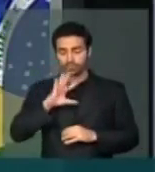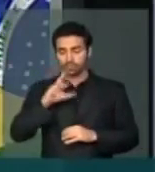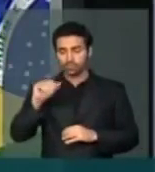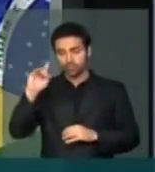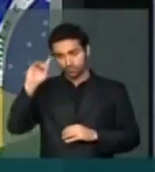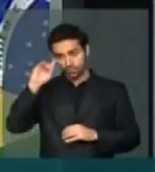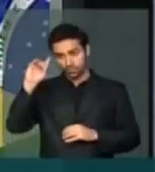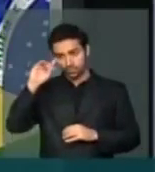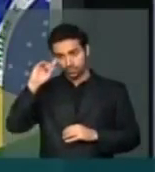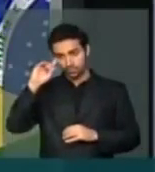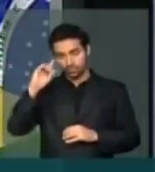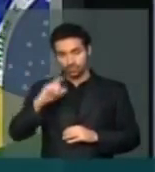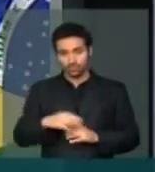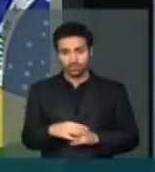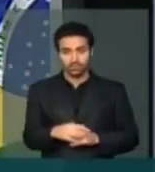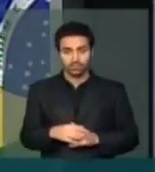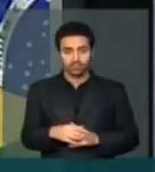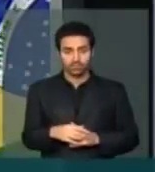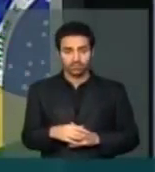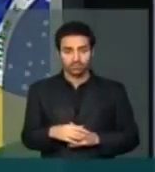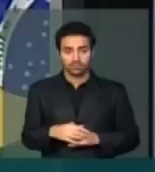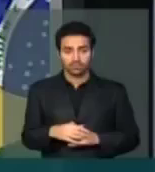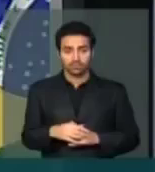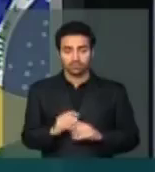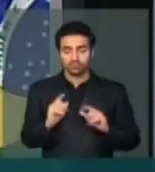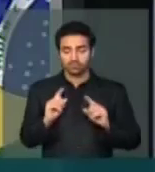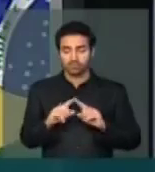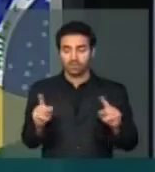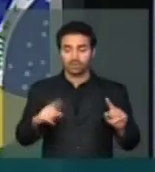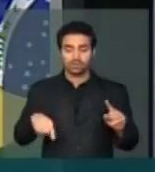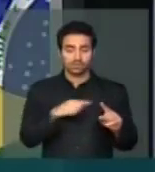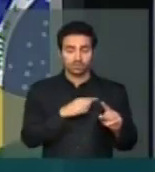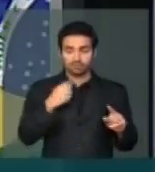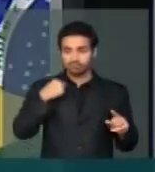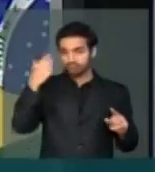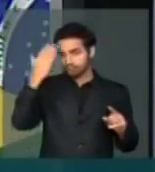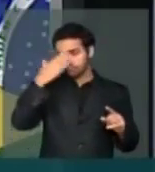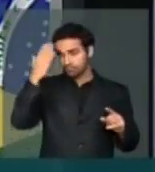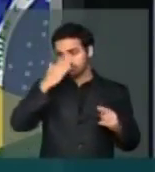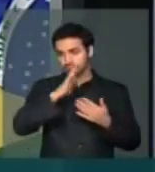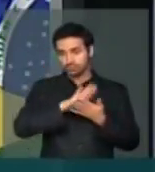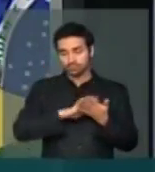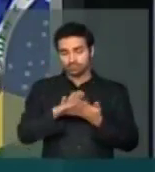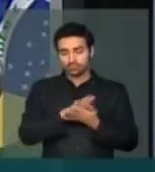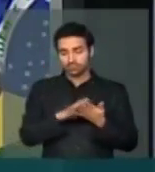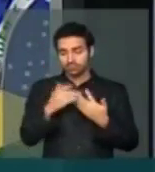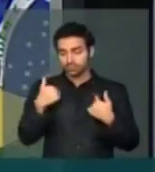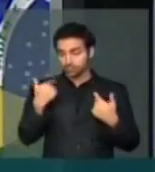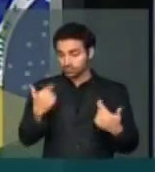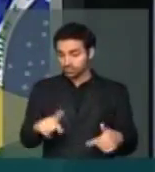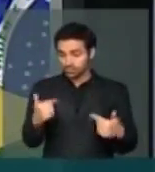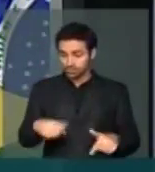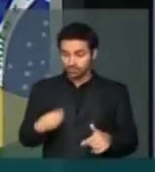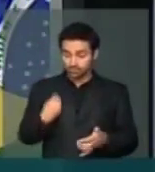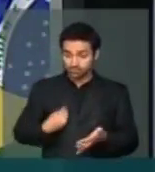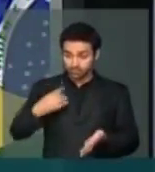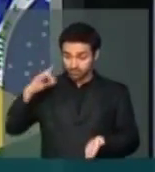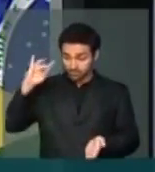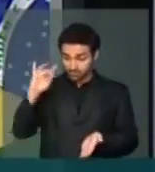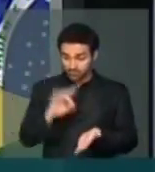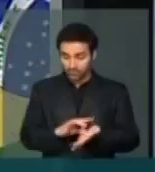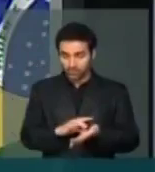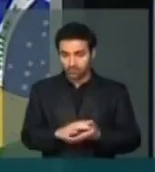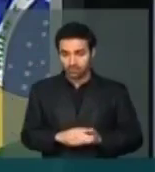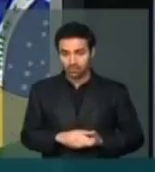dia e nós não vemos se tornar realidade.